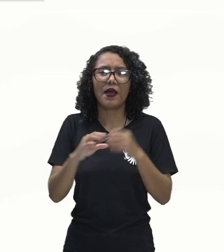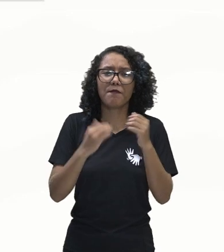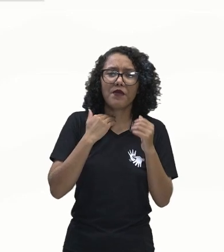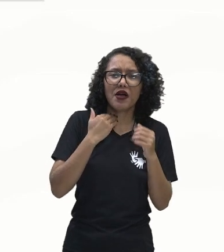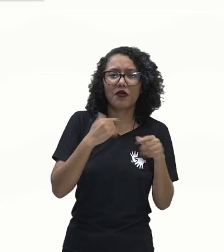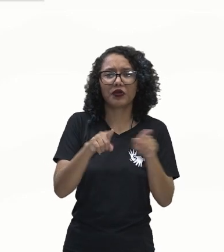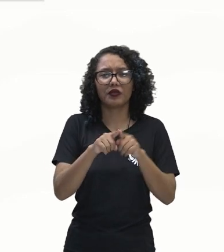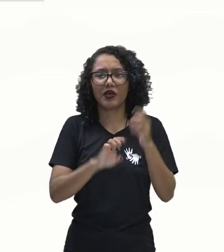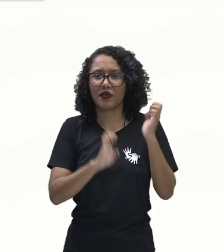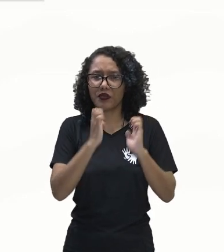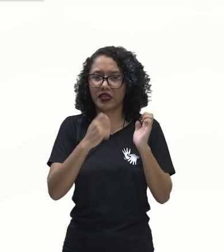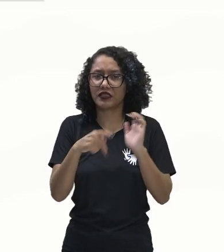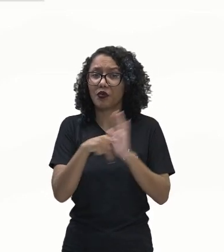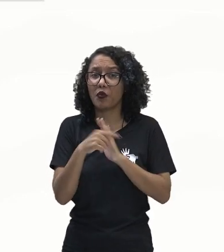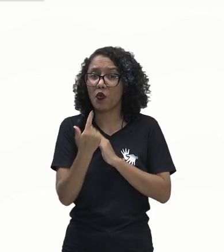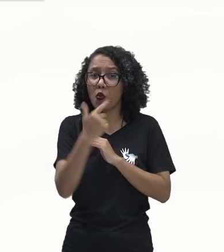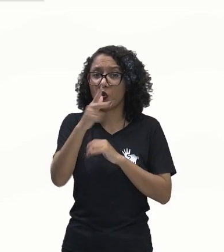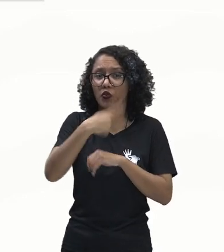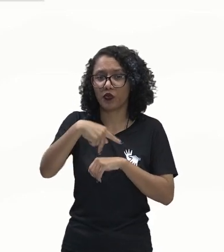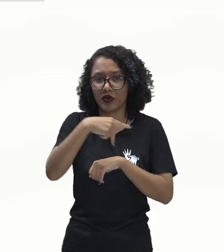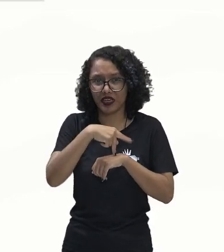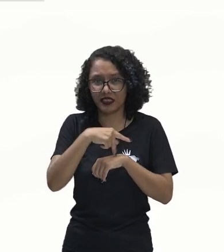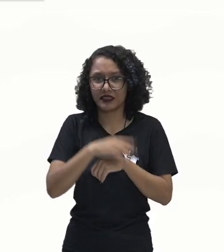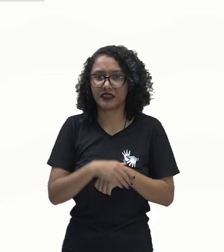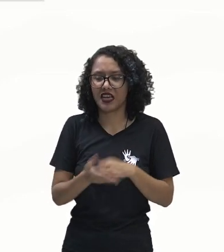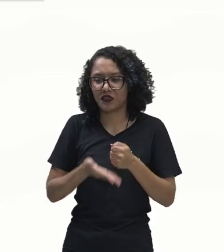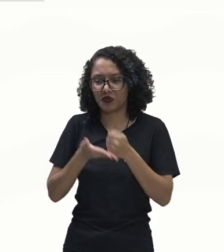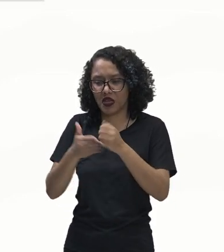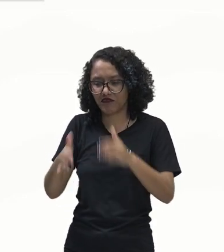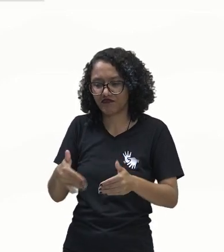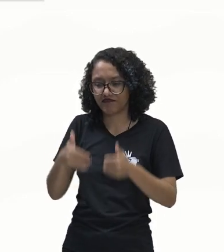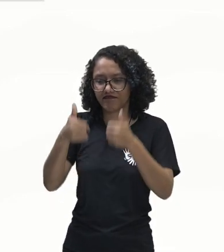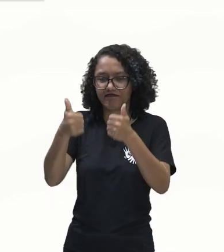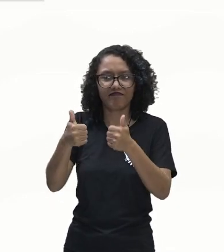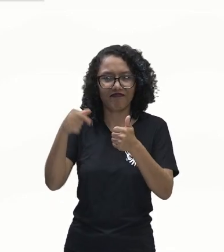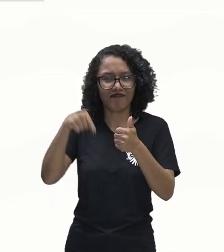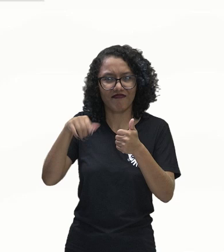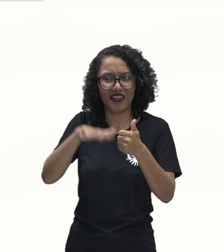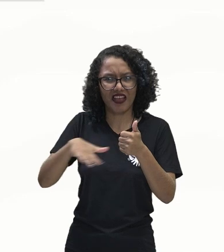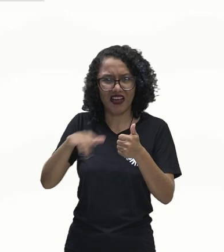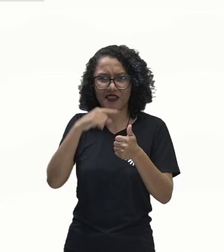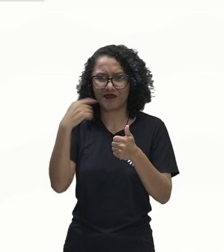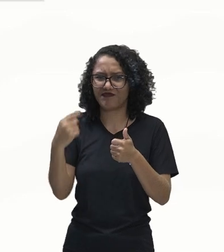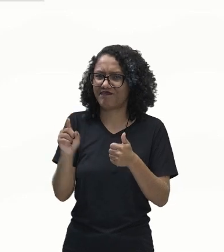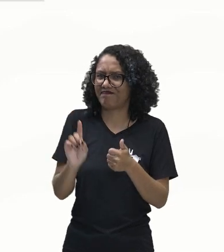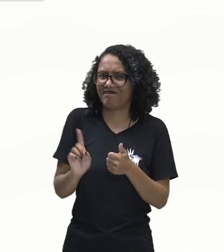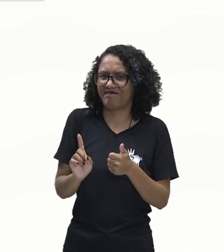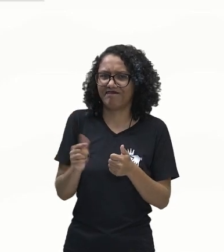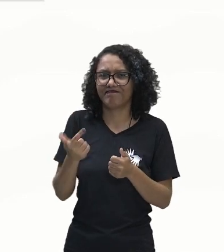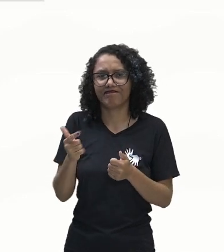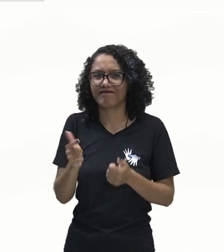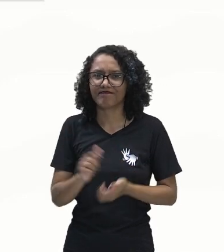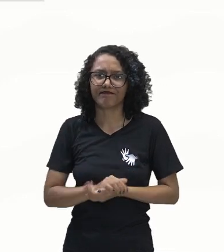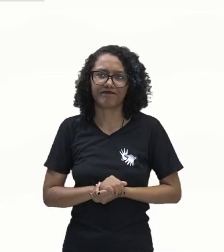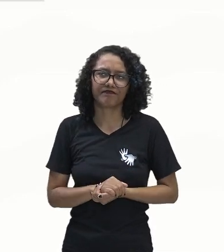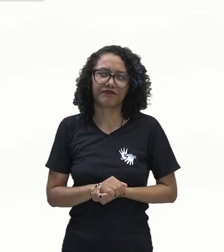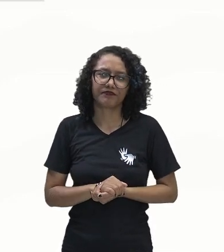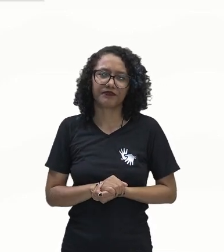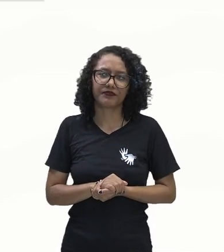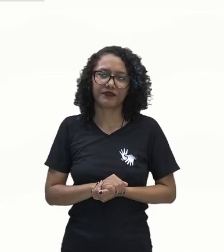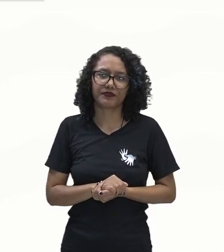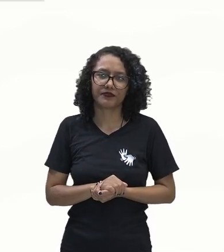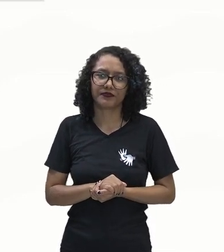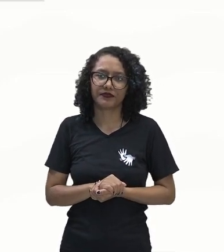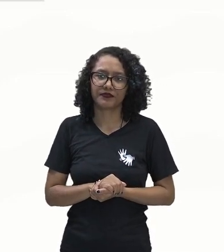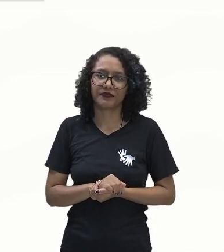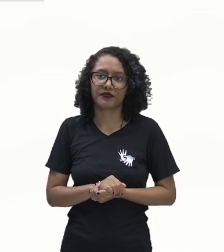estrangeiros, que não vão levar melhorias significativas para o Império Russo. E sim será revestida ali